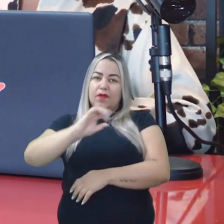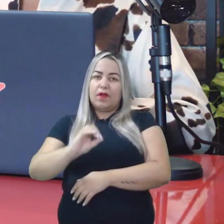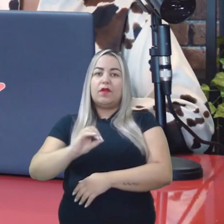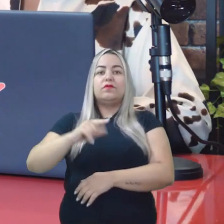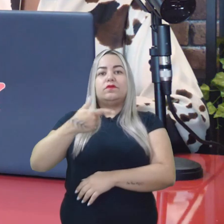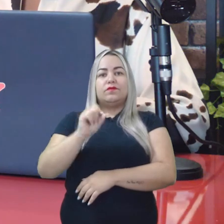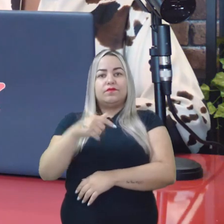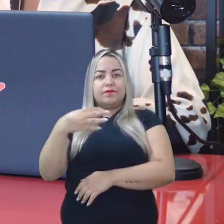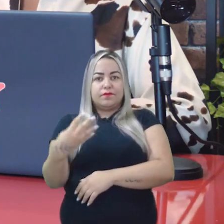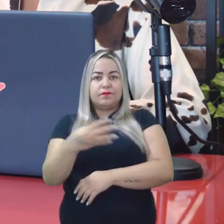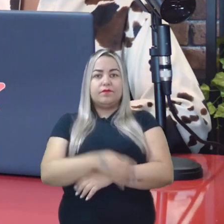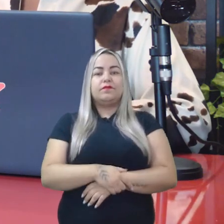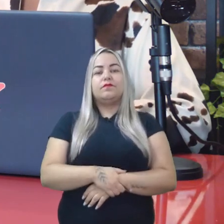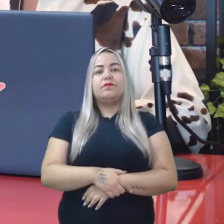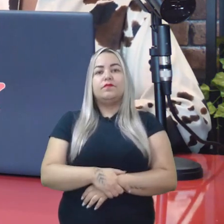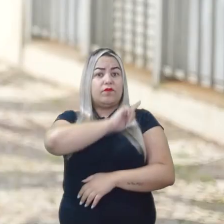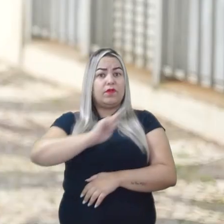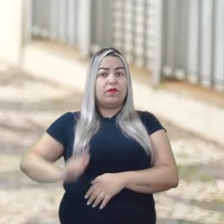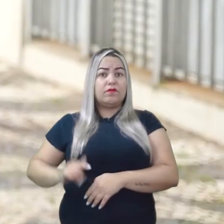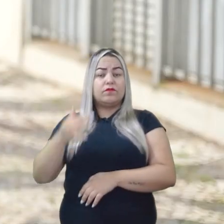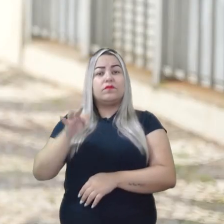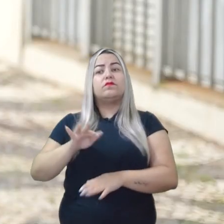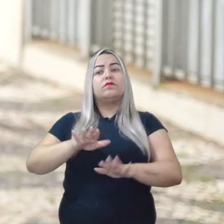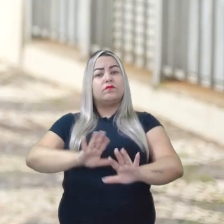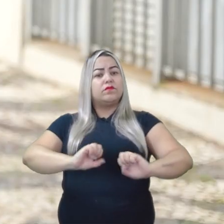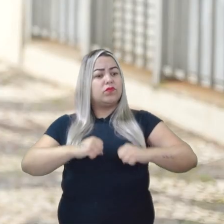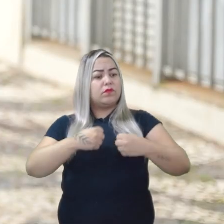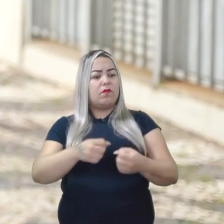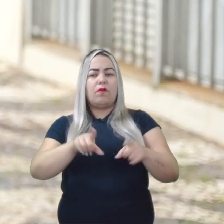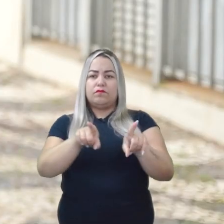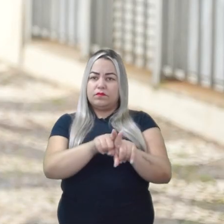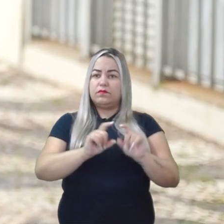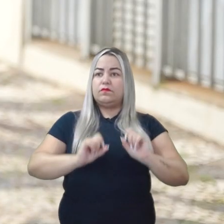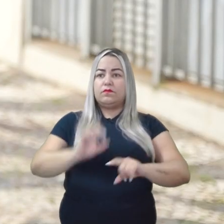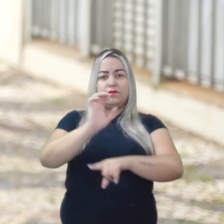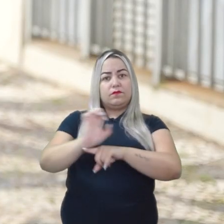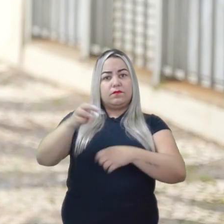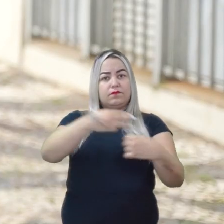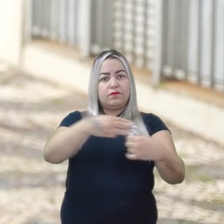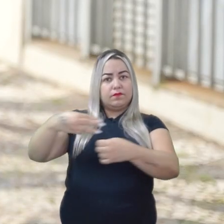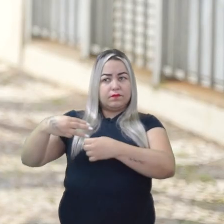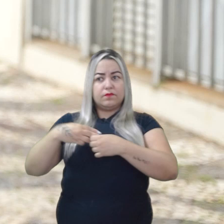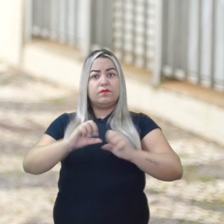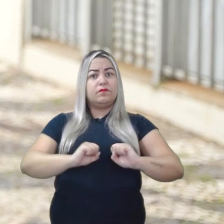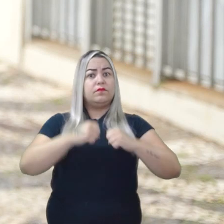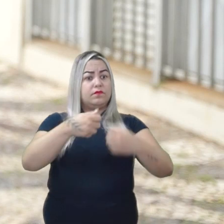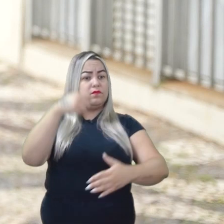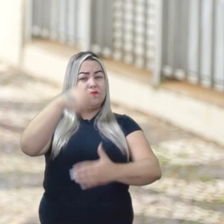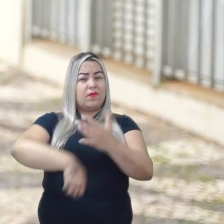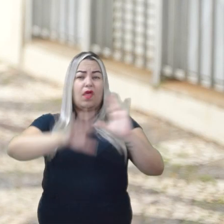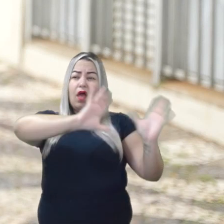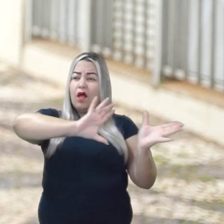histórica em maio de 2024. O governo federal mobilizou esforços e integrou ações com estados e municípios